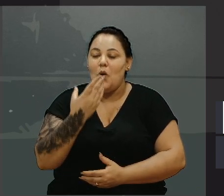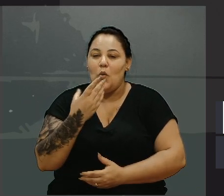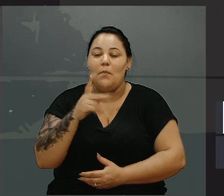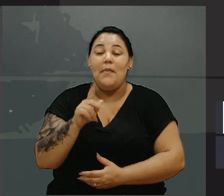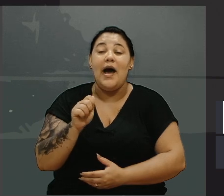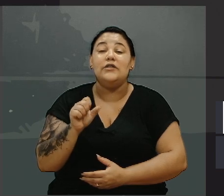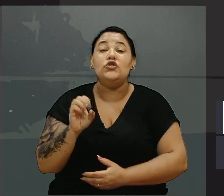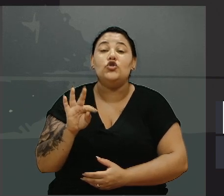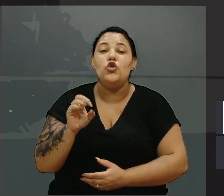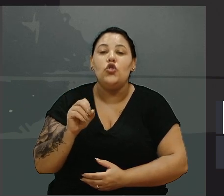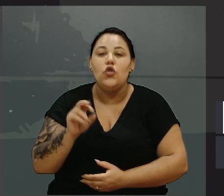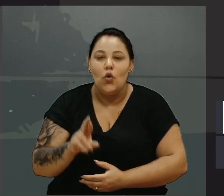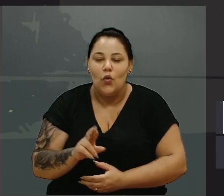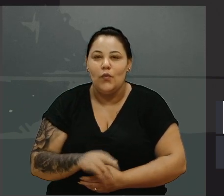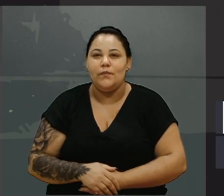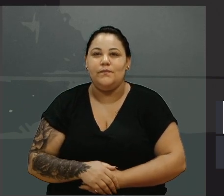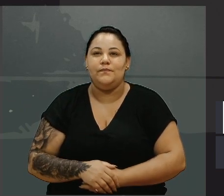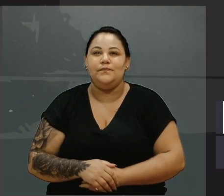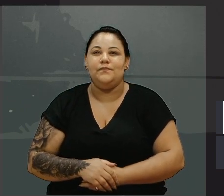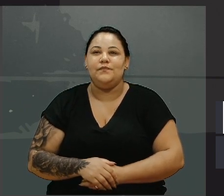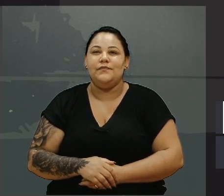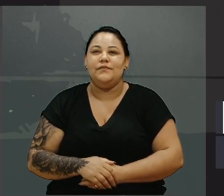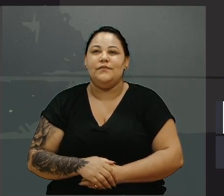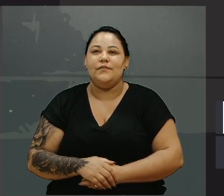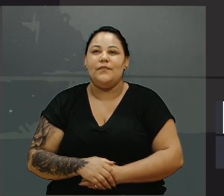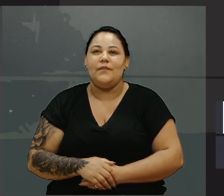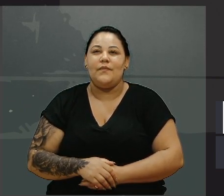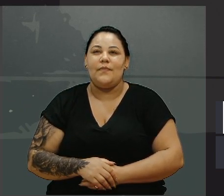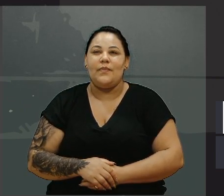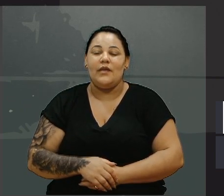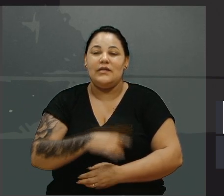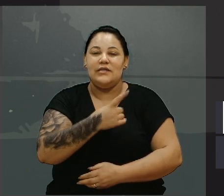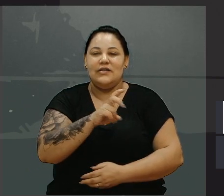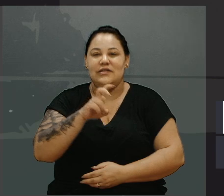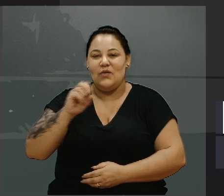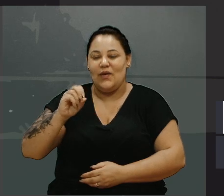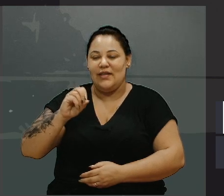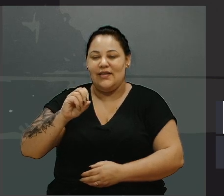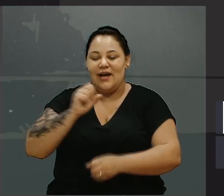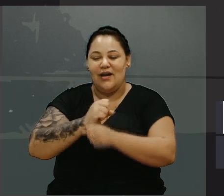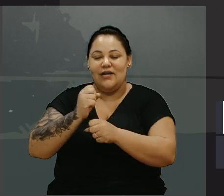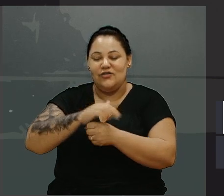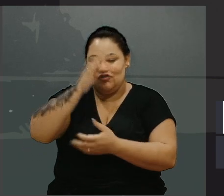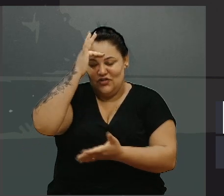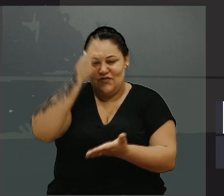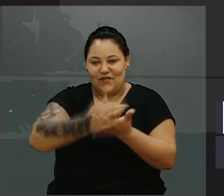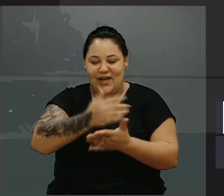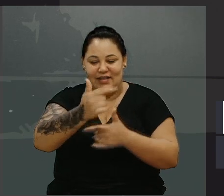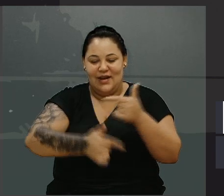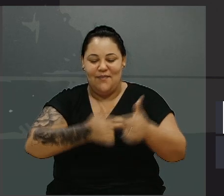fronteira oeste, sou Quaraí, de corpo e alma, coração. 150 anos de fé, trabalho e